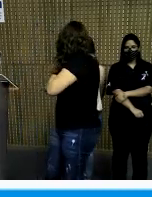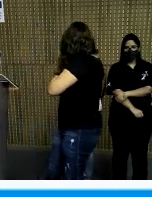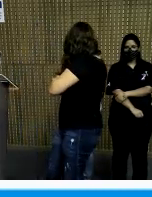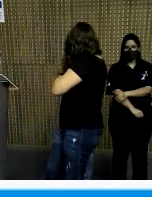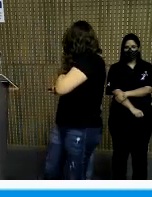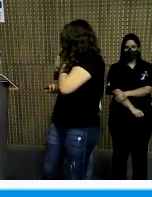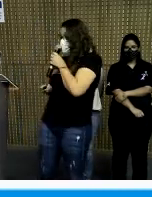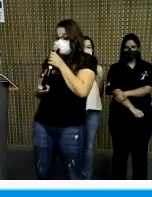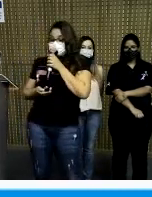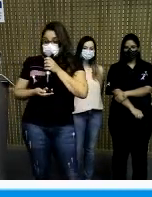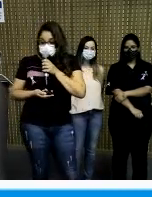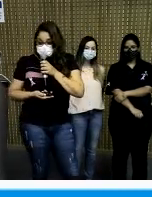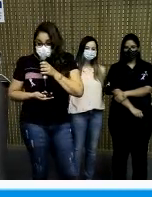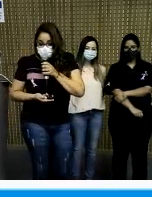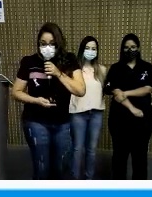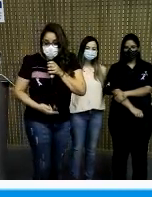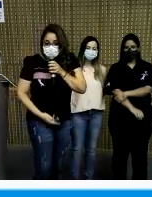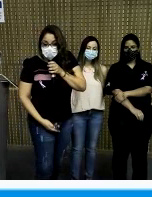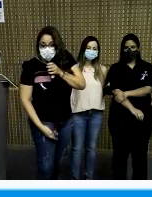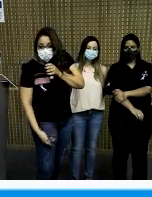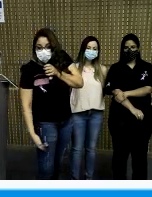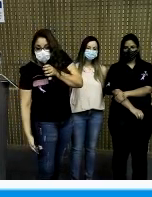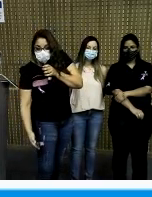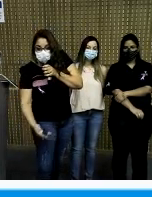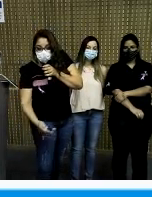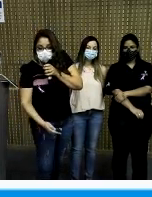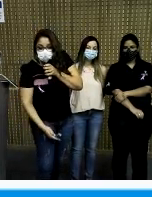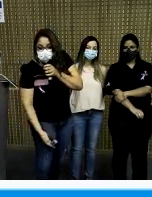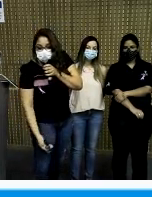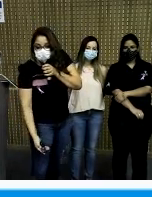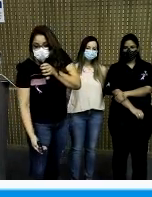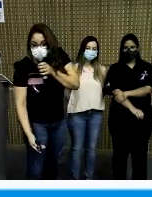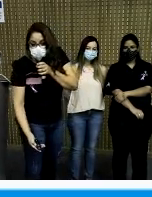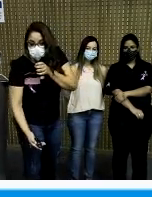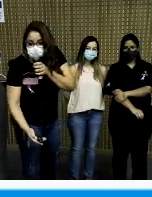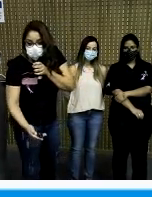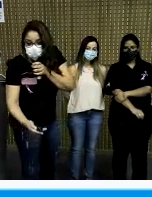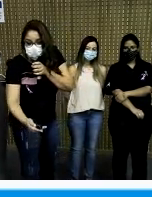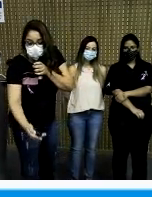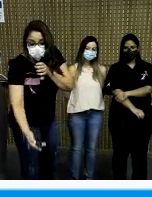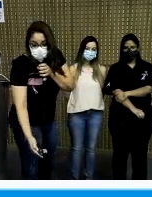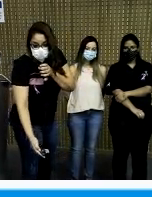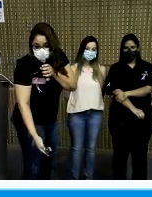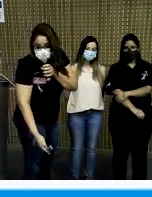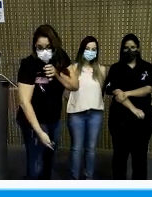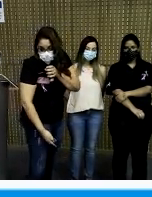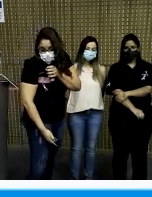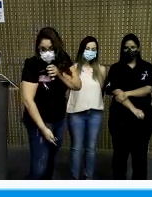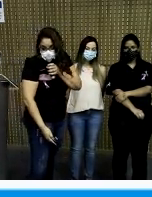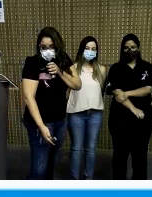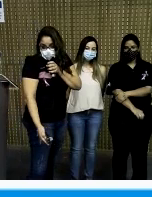algum movimento a gente está fazendo para melhorar isso daí. No caso das consultas de RN com realização do teste do